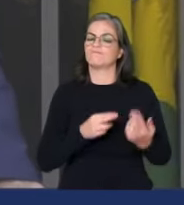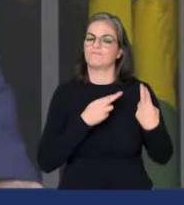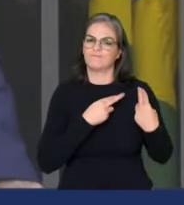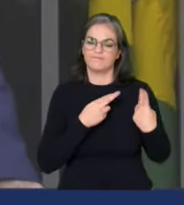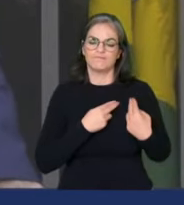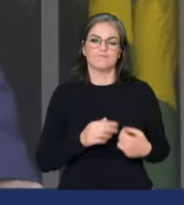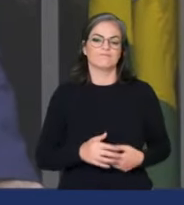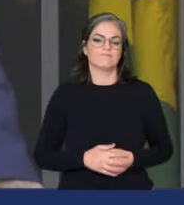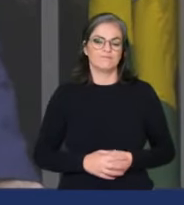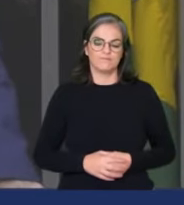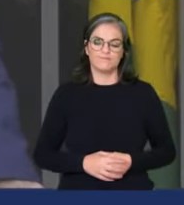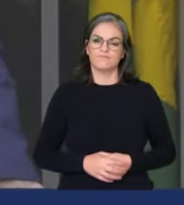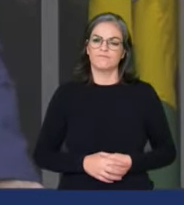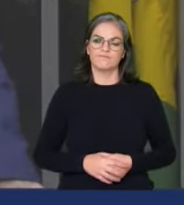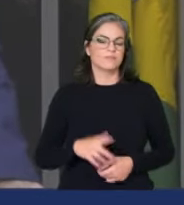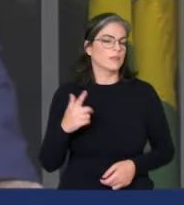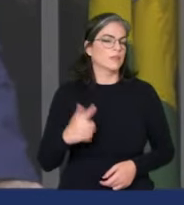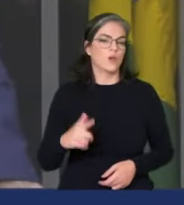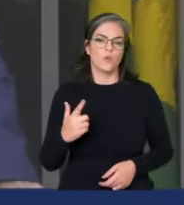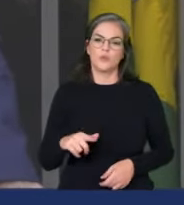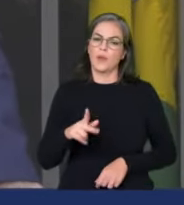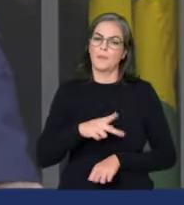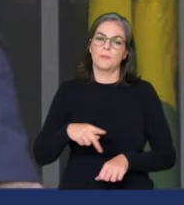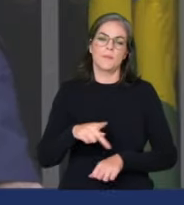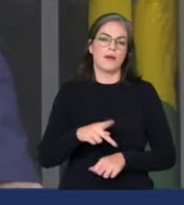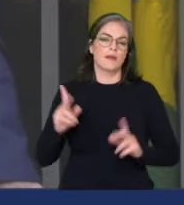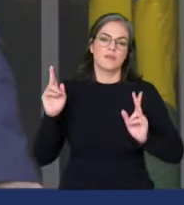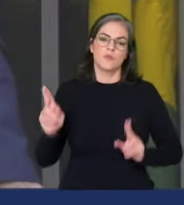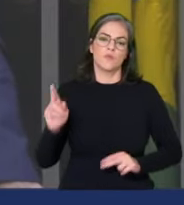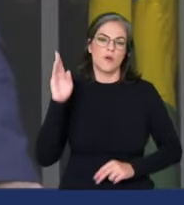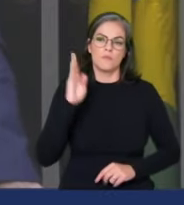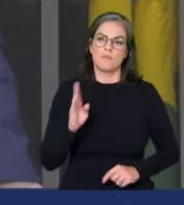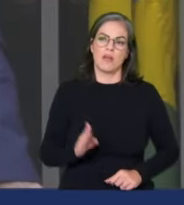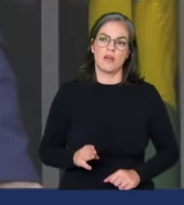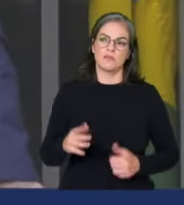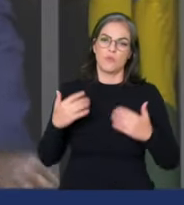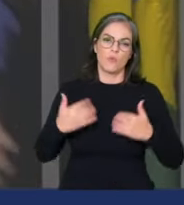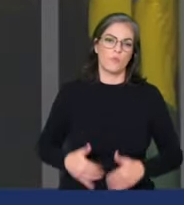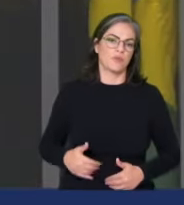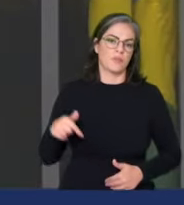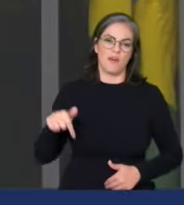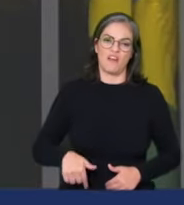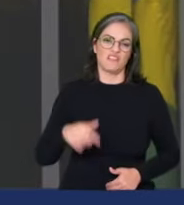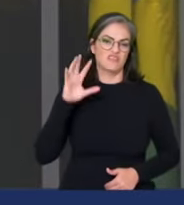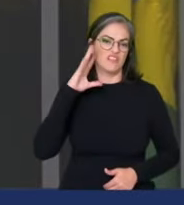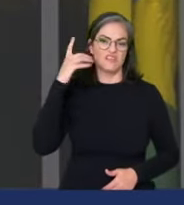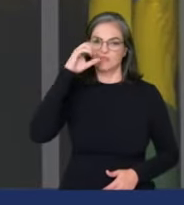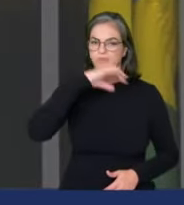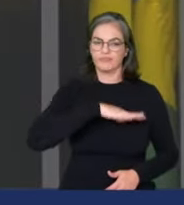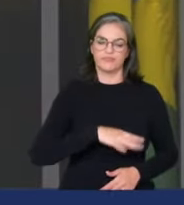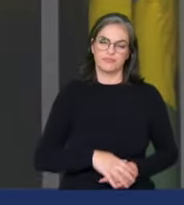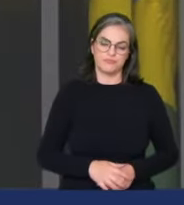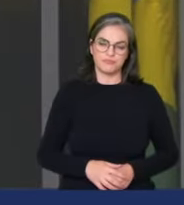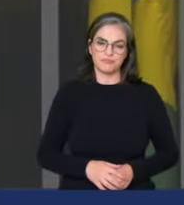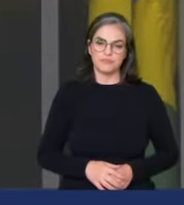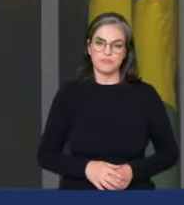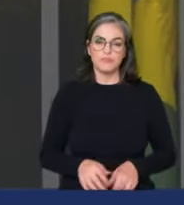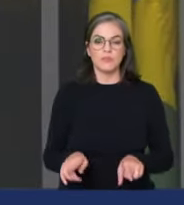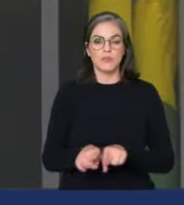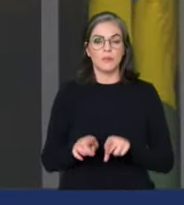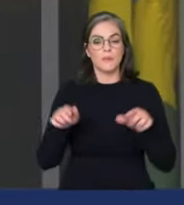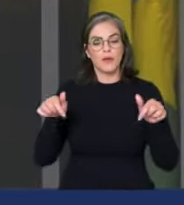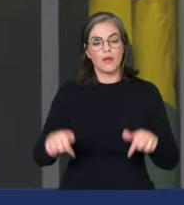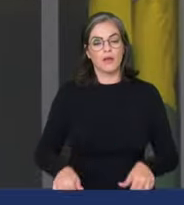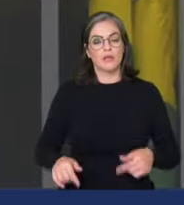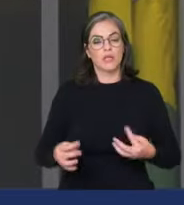assim. Aqui, para piorar a situação, se deixou de investir em tecnologia, se